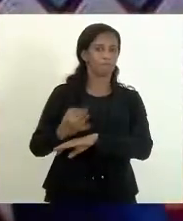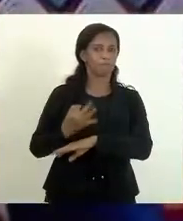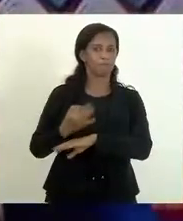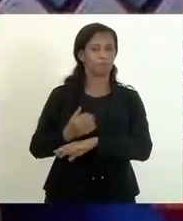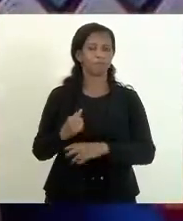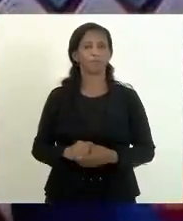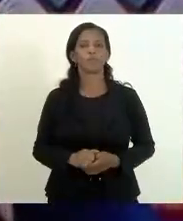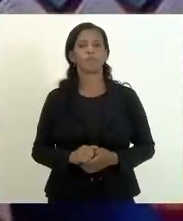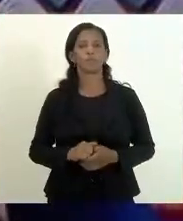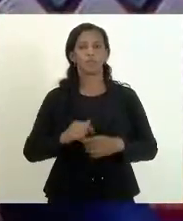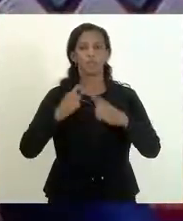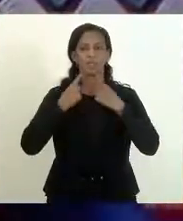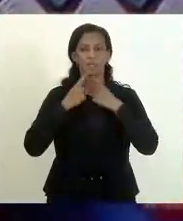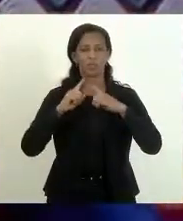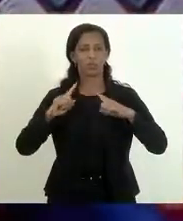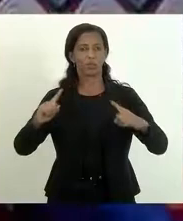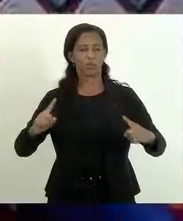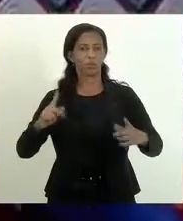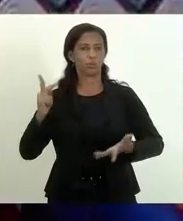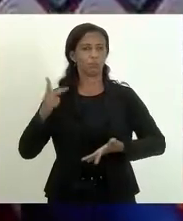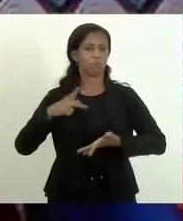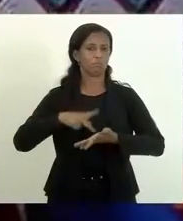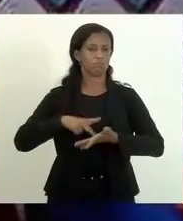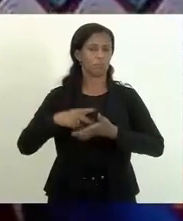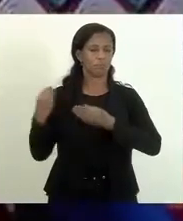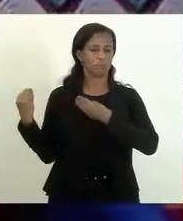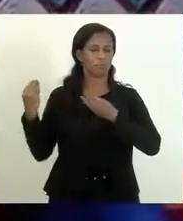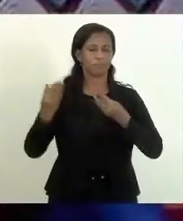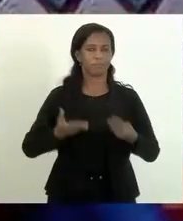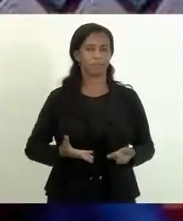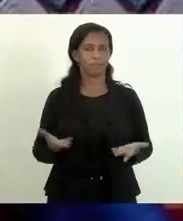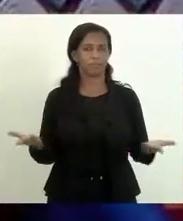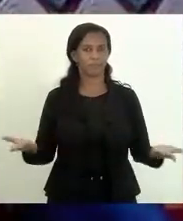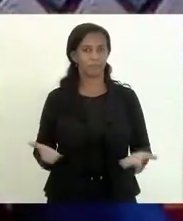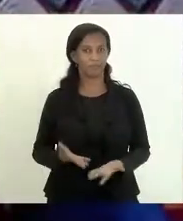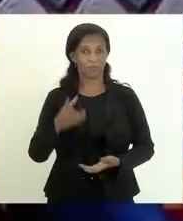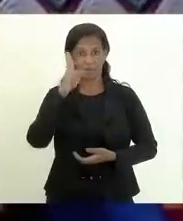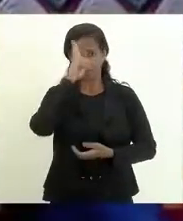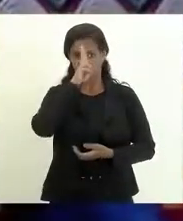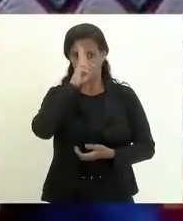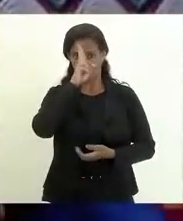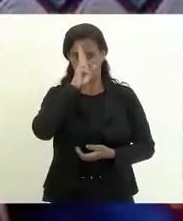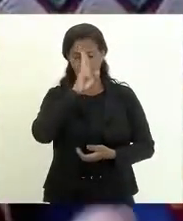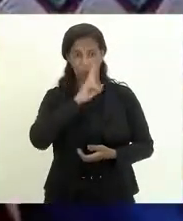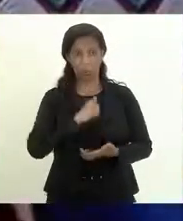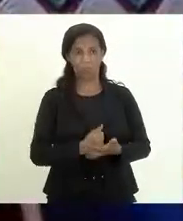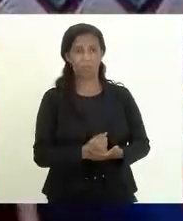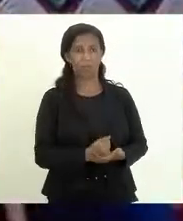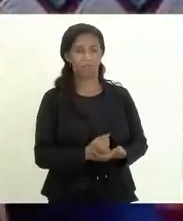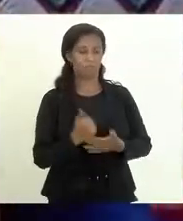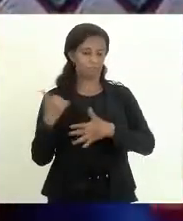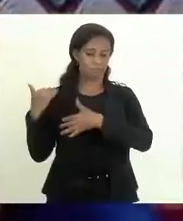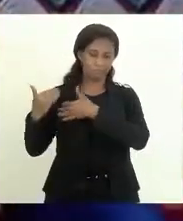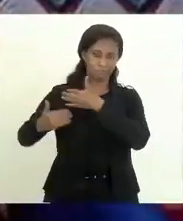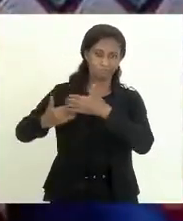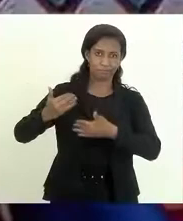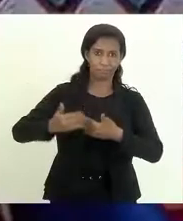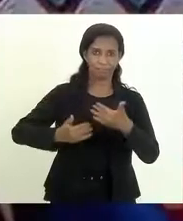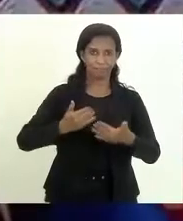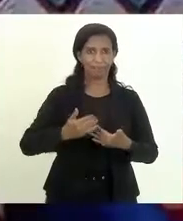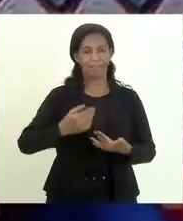dissidentes desse discurso oficial, para trazer da história por trás da história